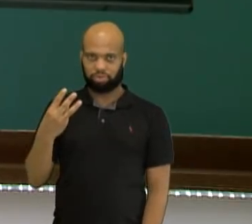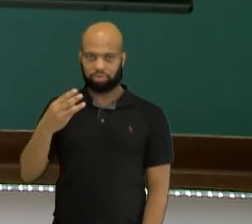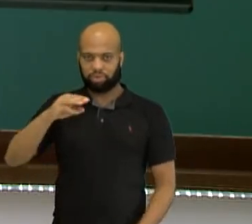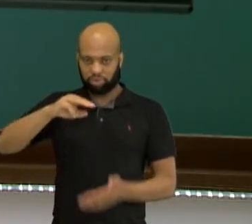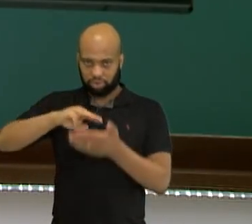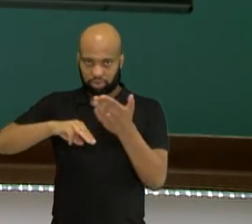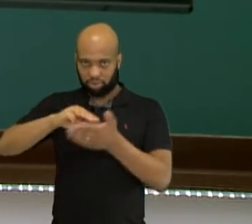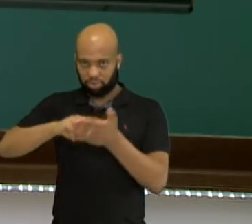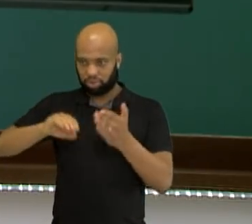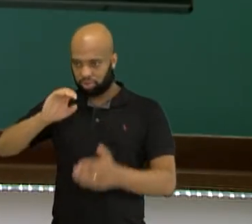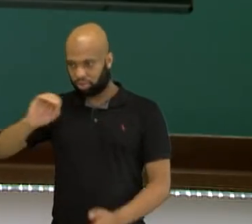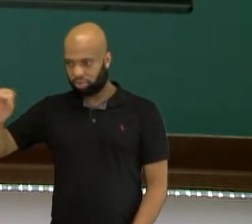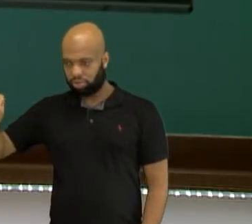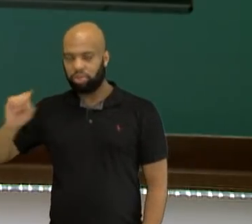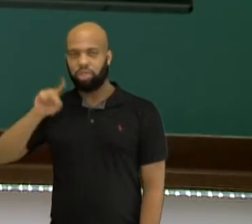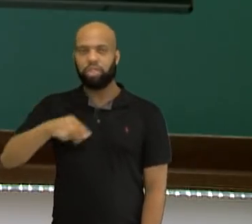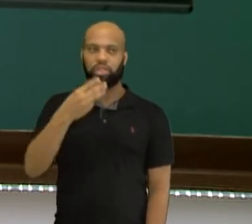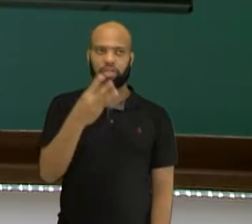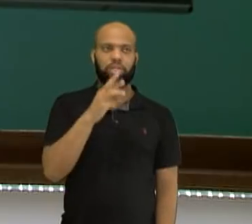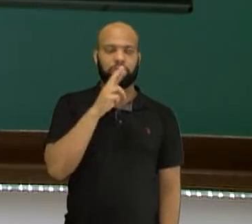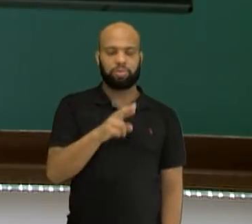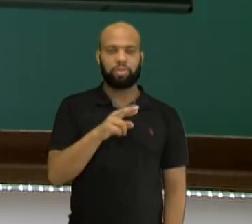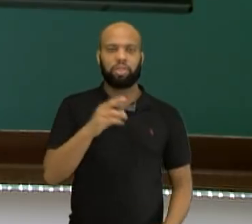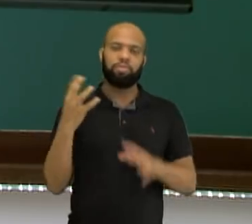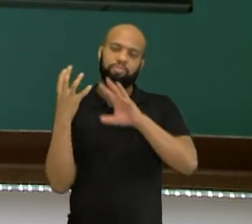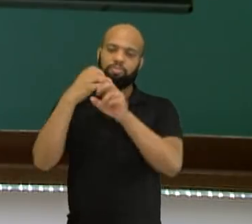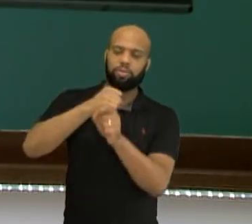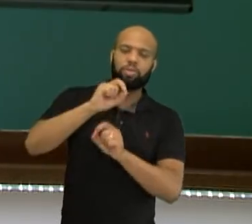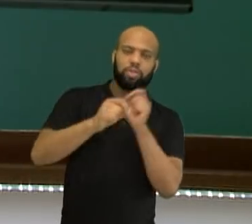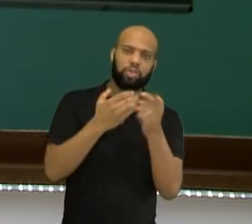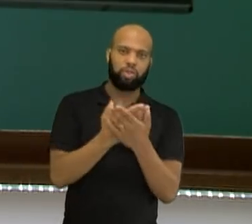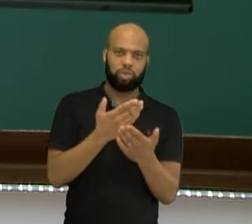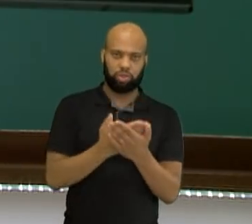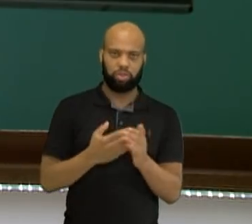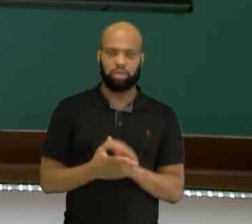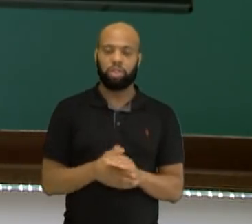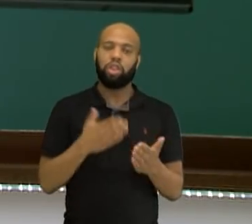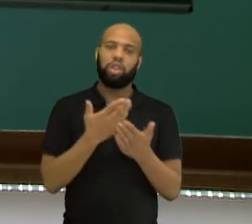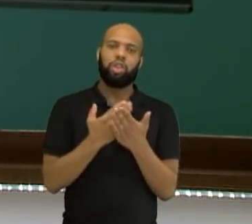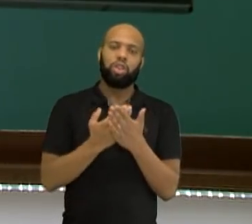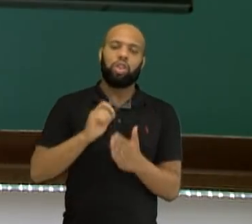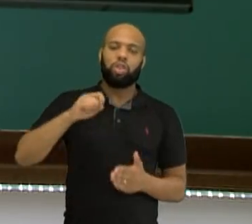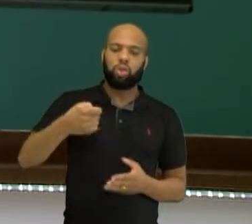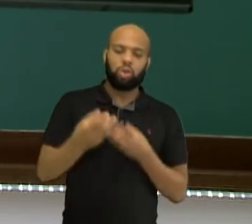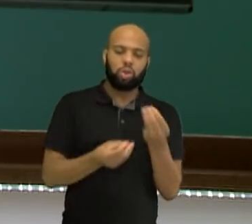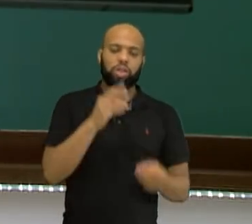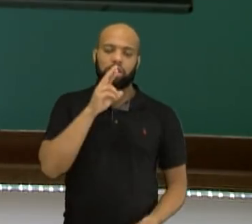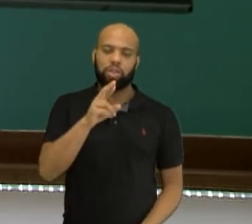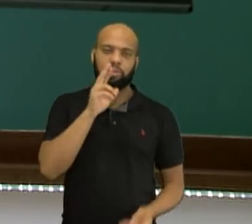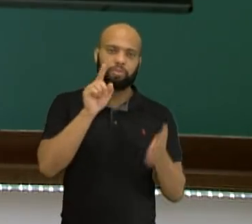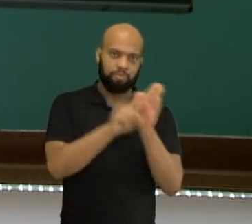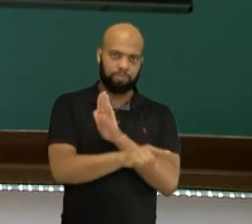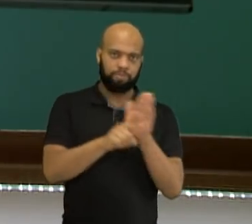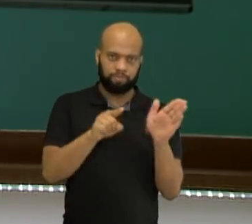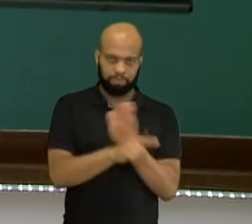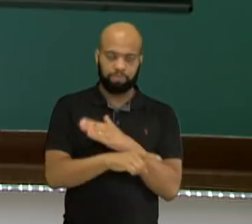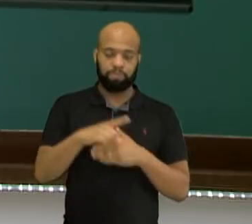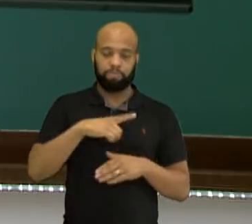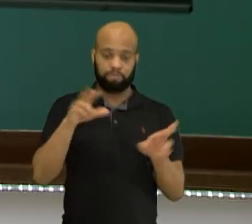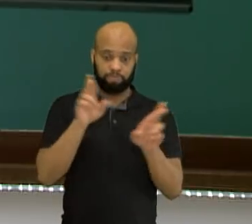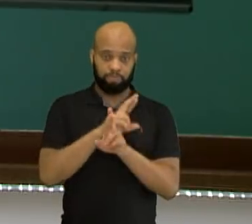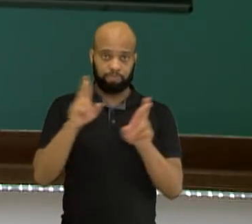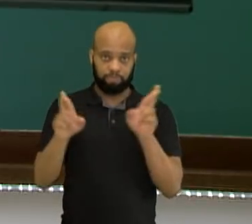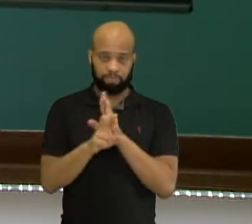bom? O que nós vimos nessa aula? Nessa aula nós falamos sobre resolução de exercícios envolvendo cálculo de